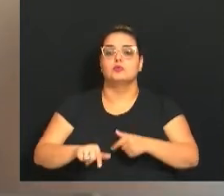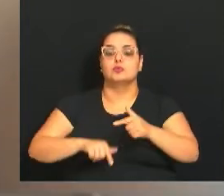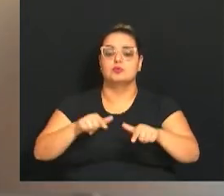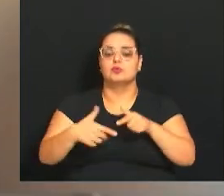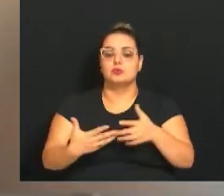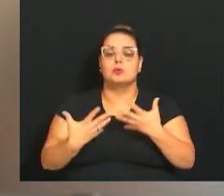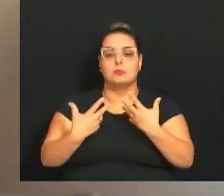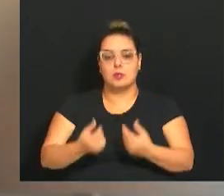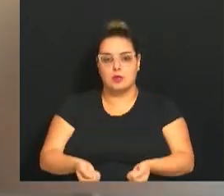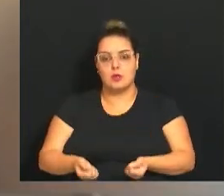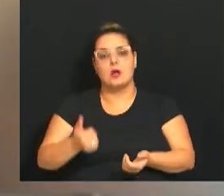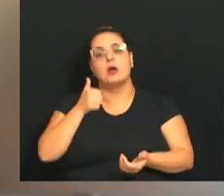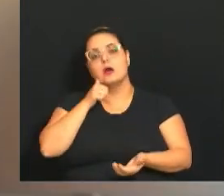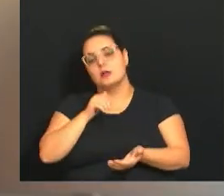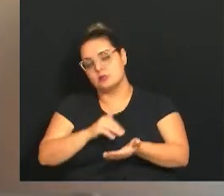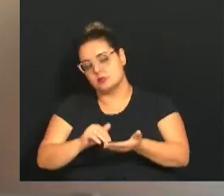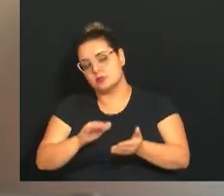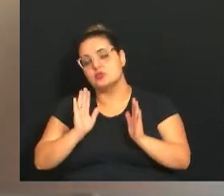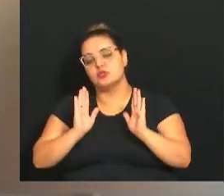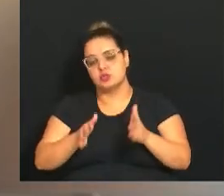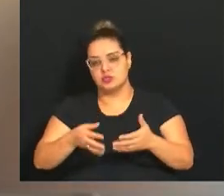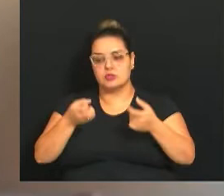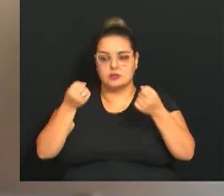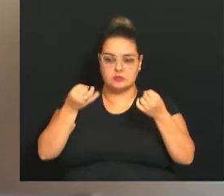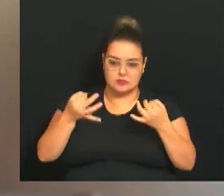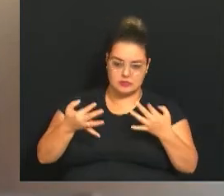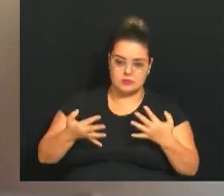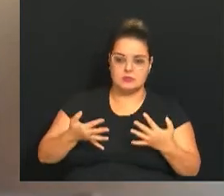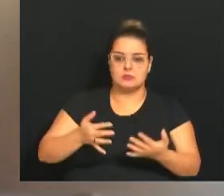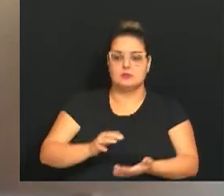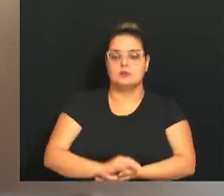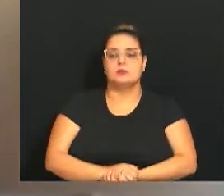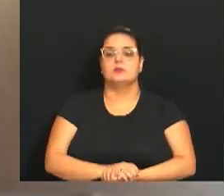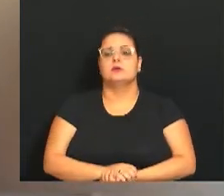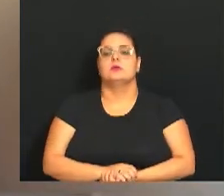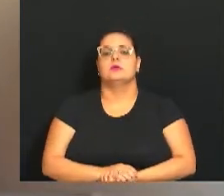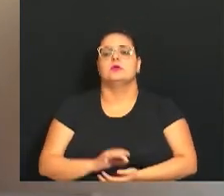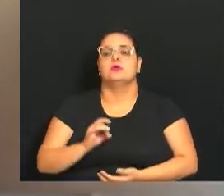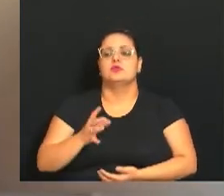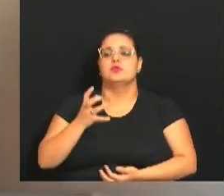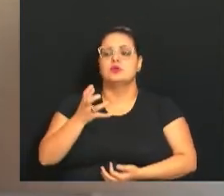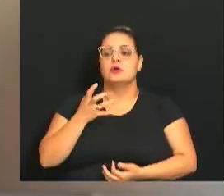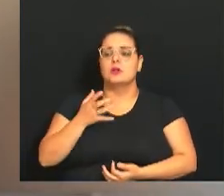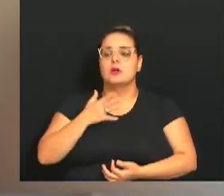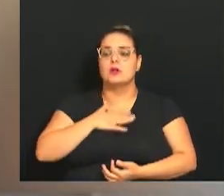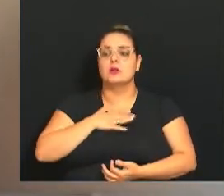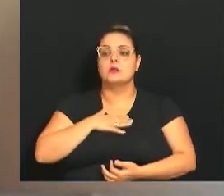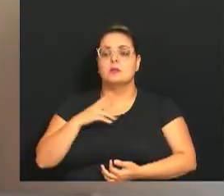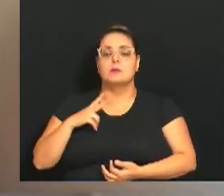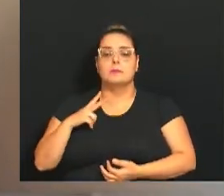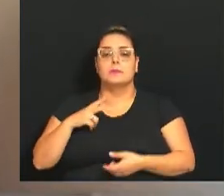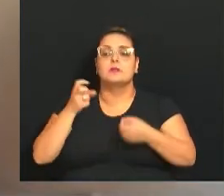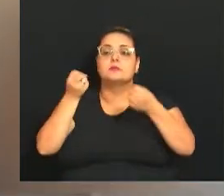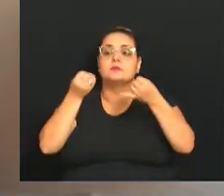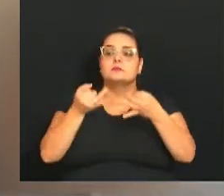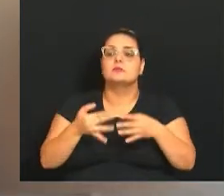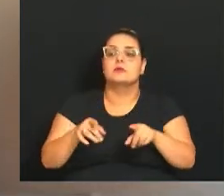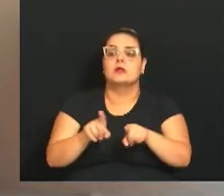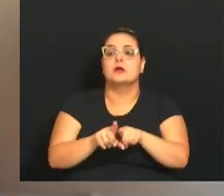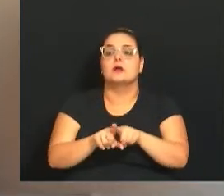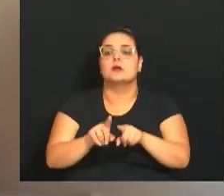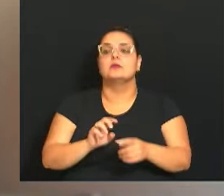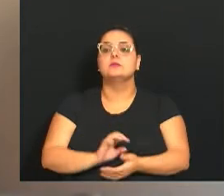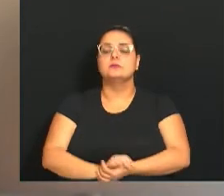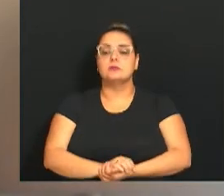muita propriedade, já explicou. Eu só quero, da minha parte, justificar também